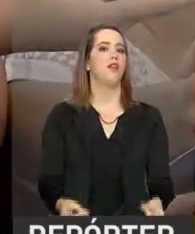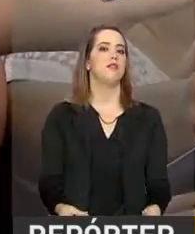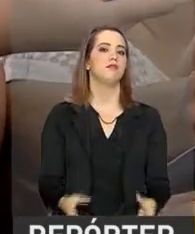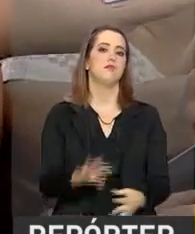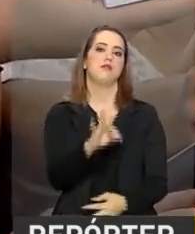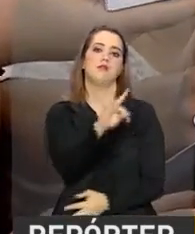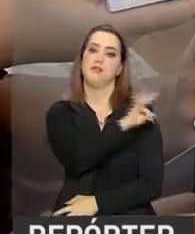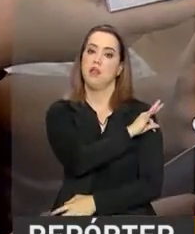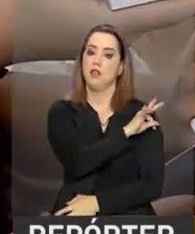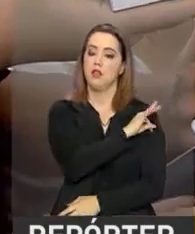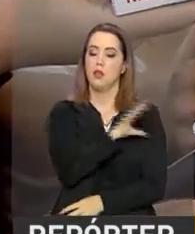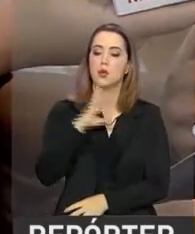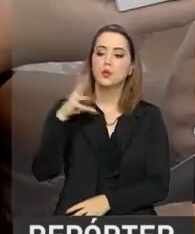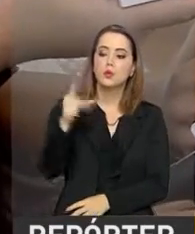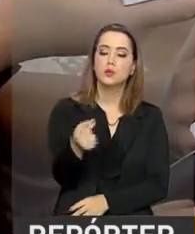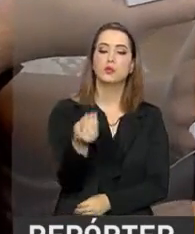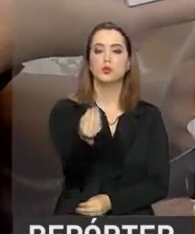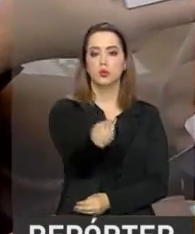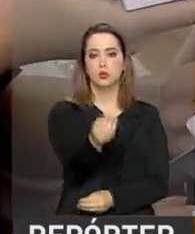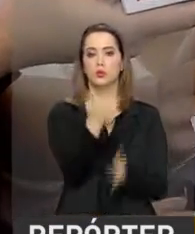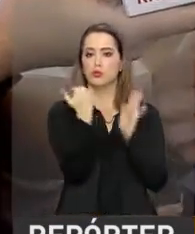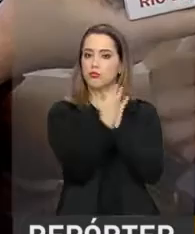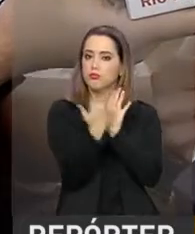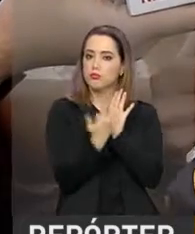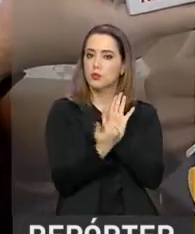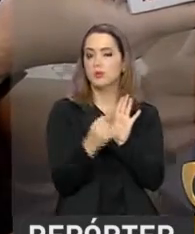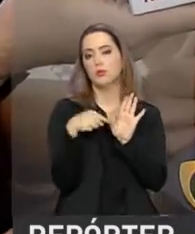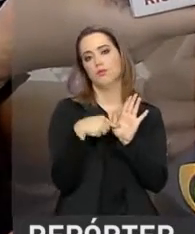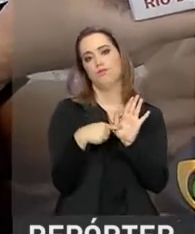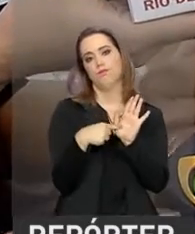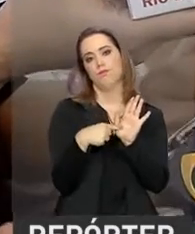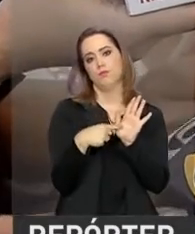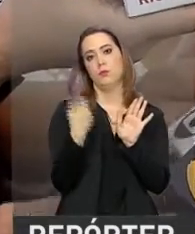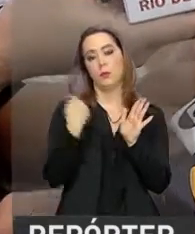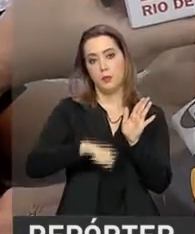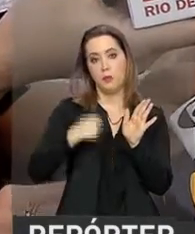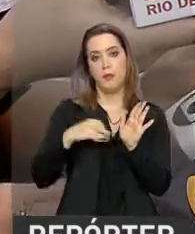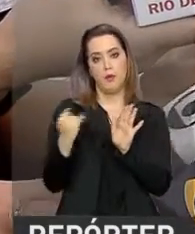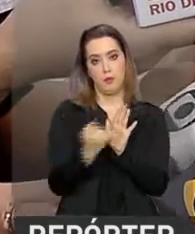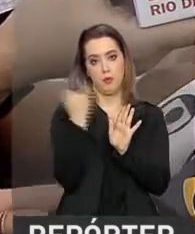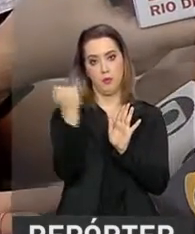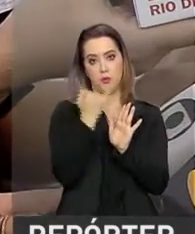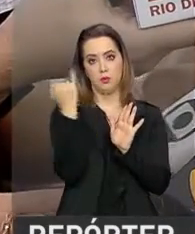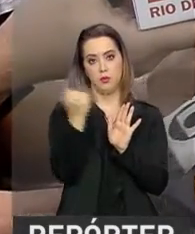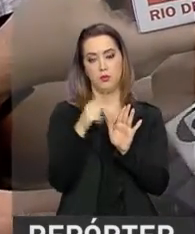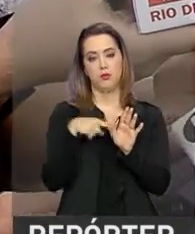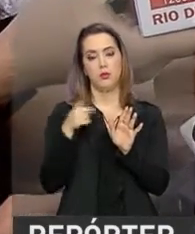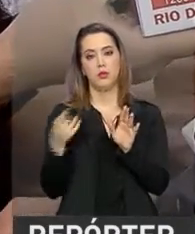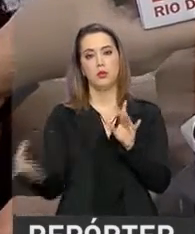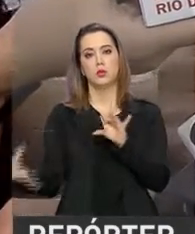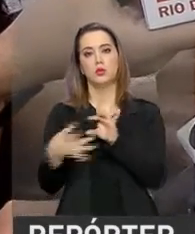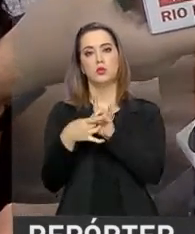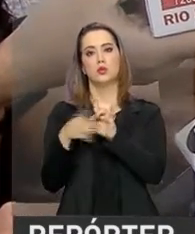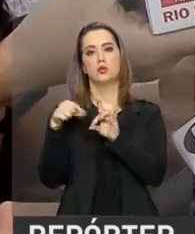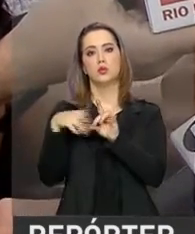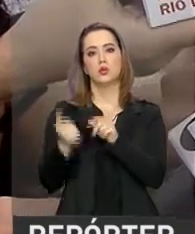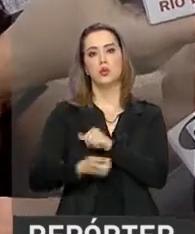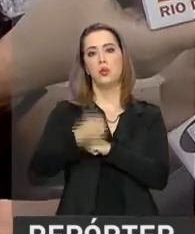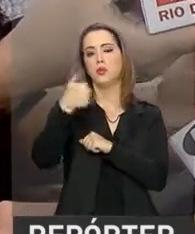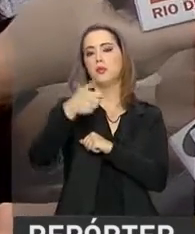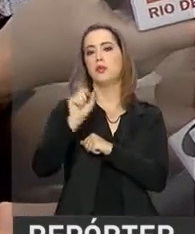de todo o escopo do projeto e principalmente de questões relacionadas a como